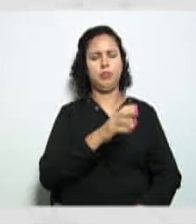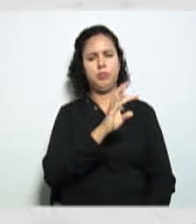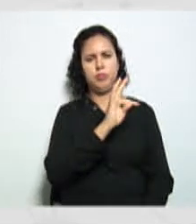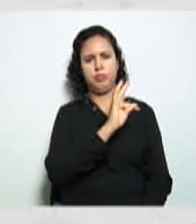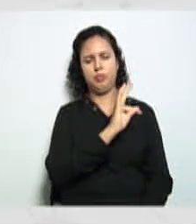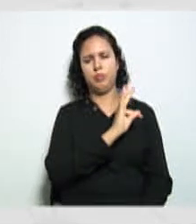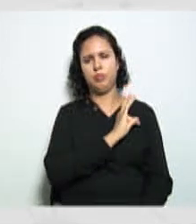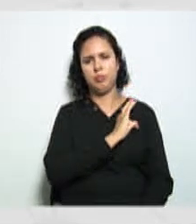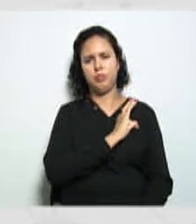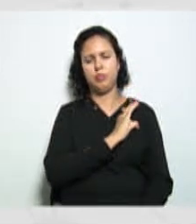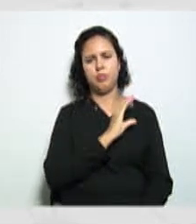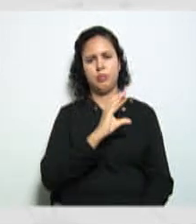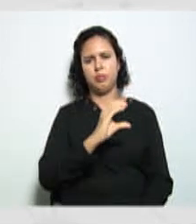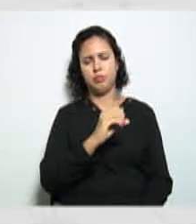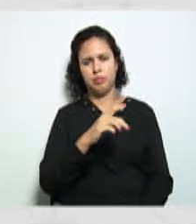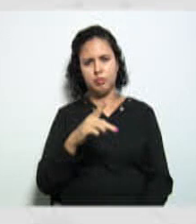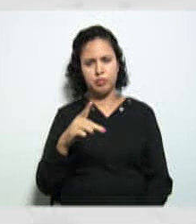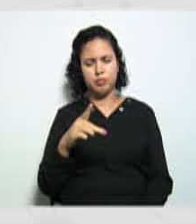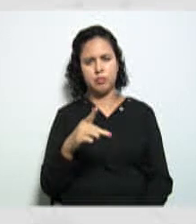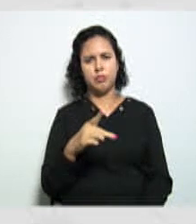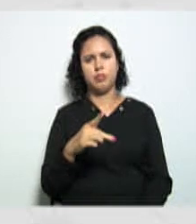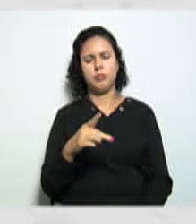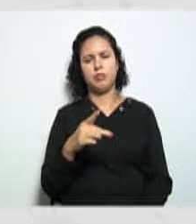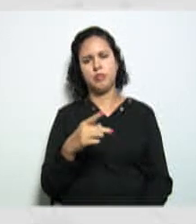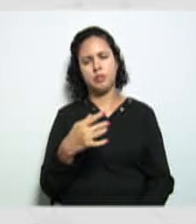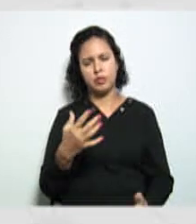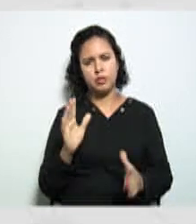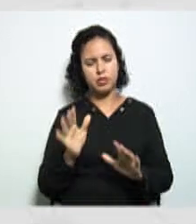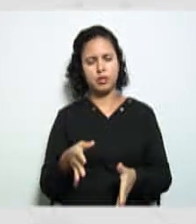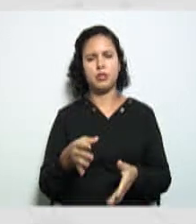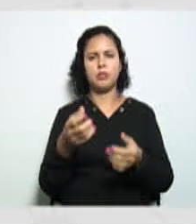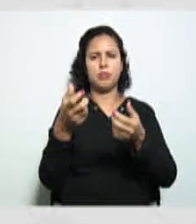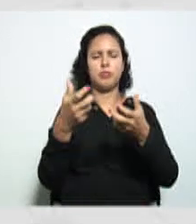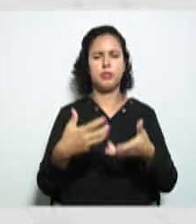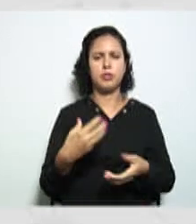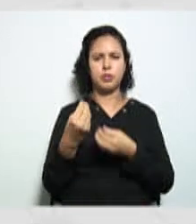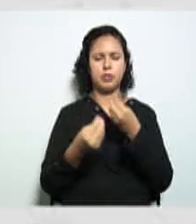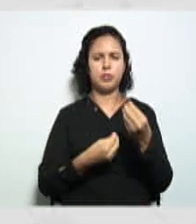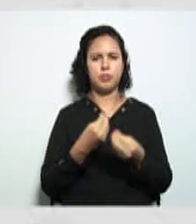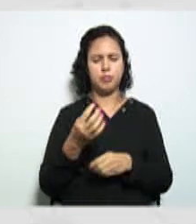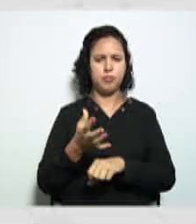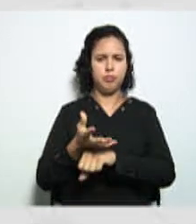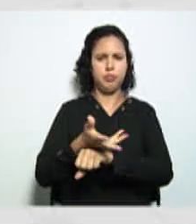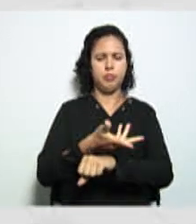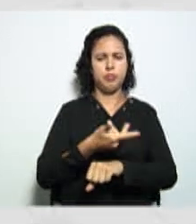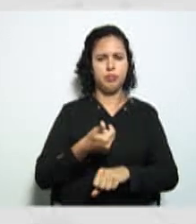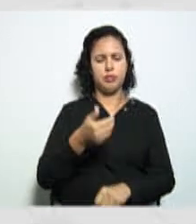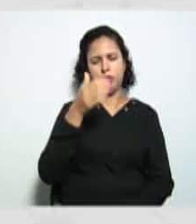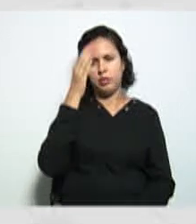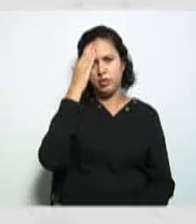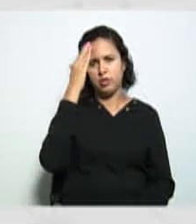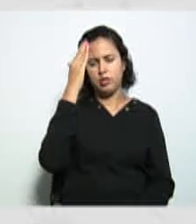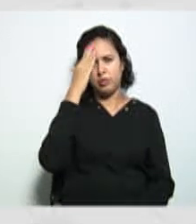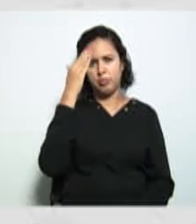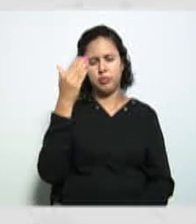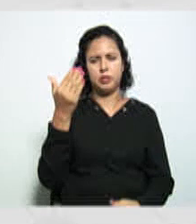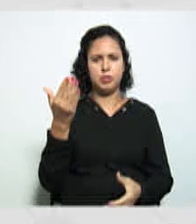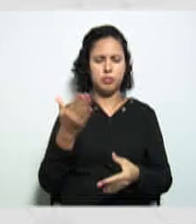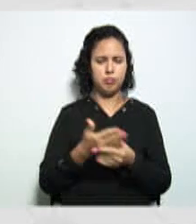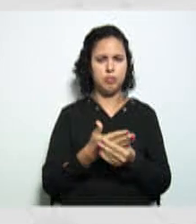nós listamos, né, anteriormente na letra A, como saber os